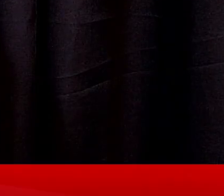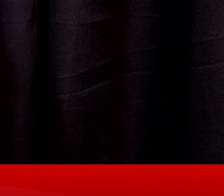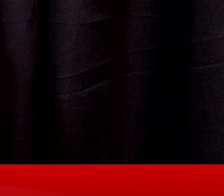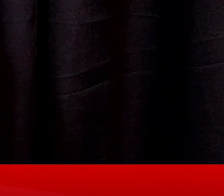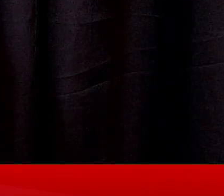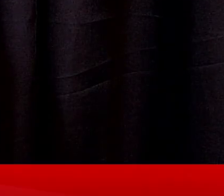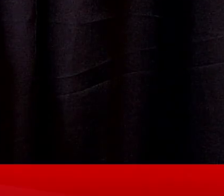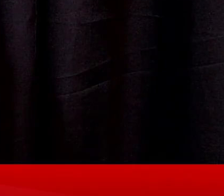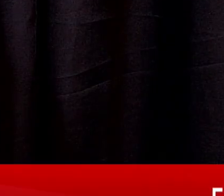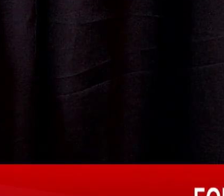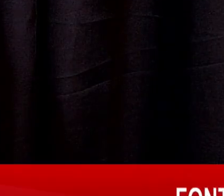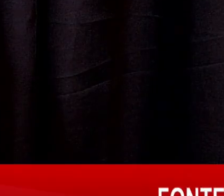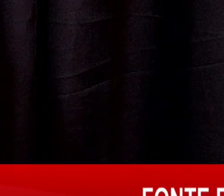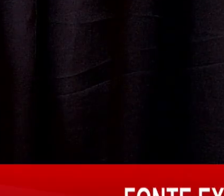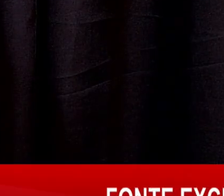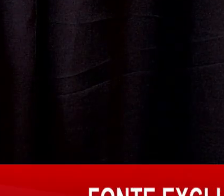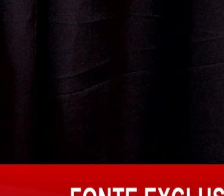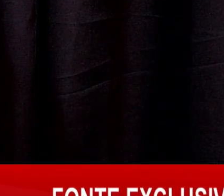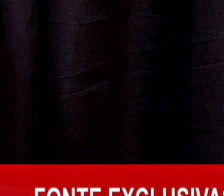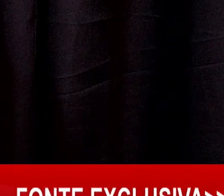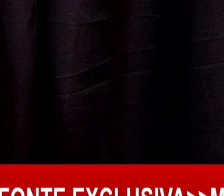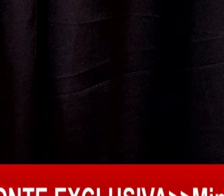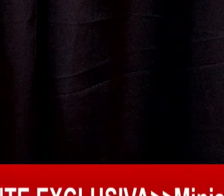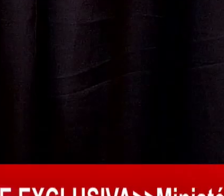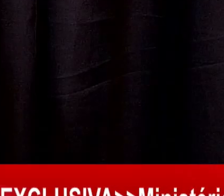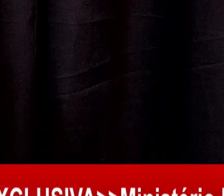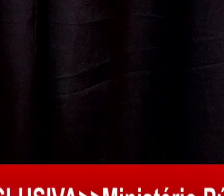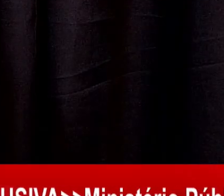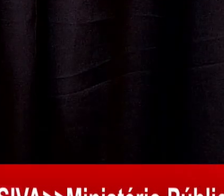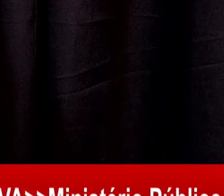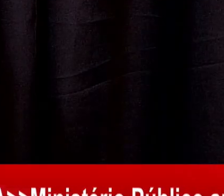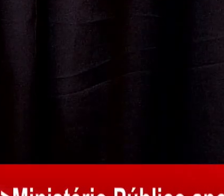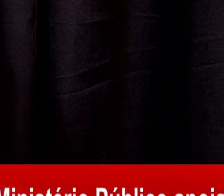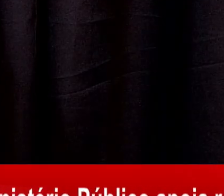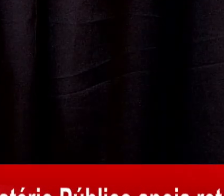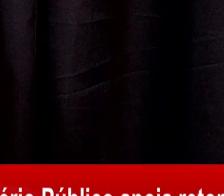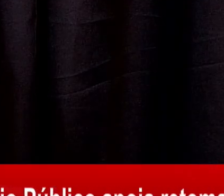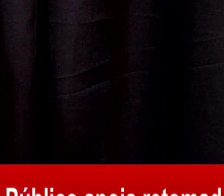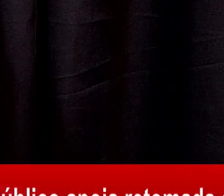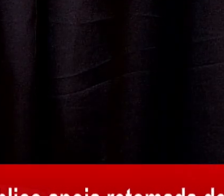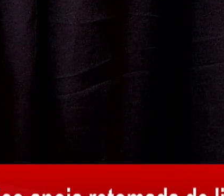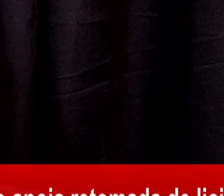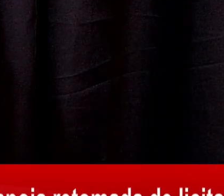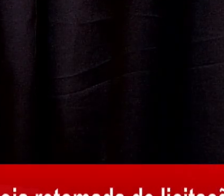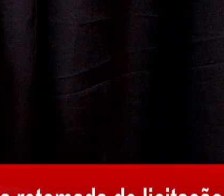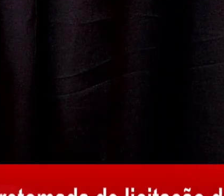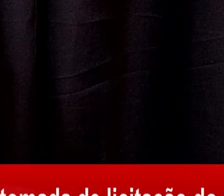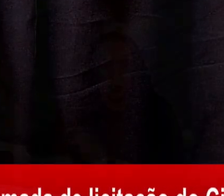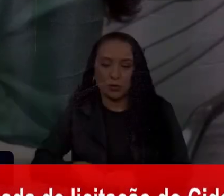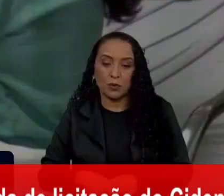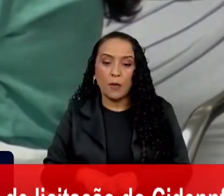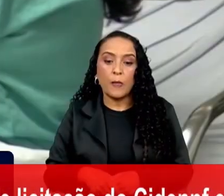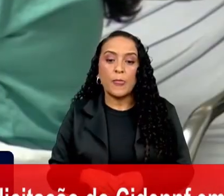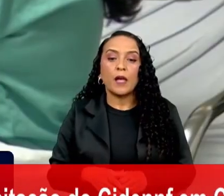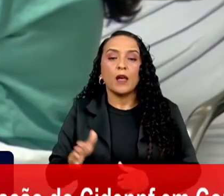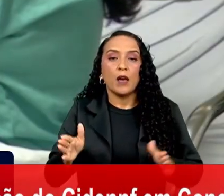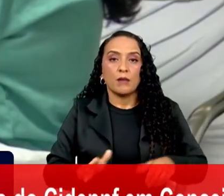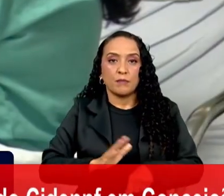susto. Foram mais de 39 milhões de casos de Covid no Brasil. Ou